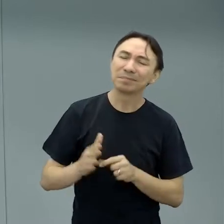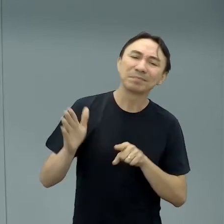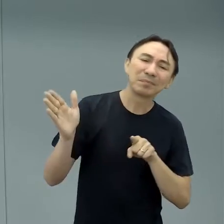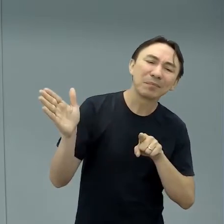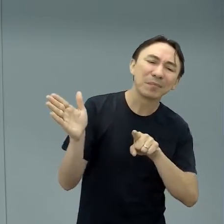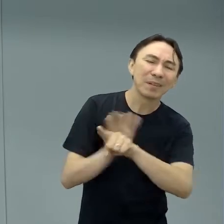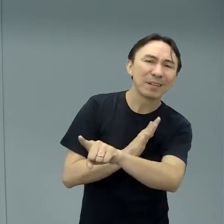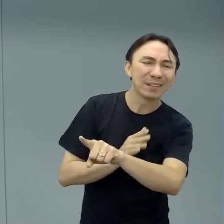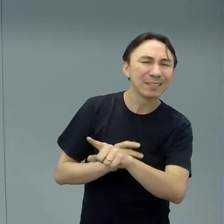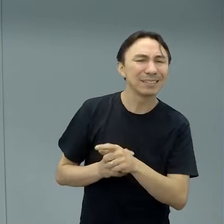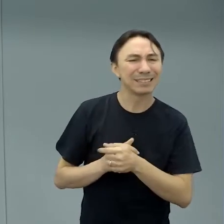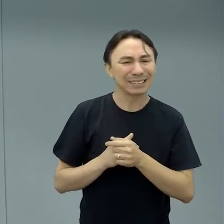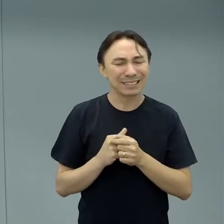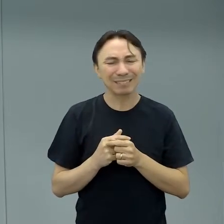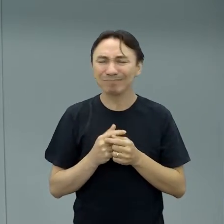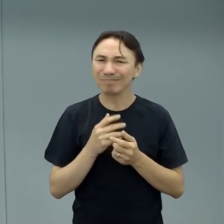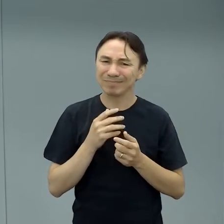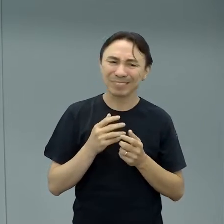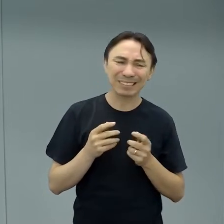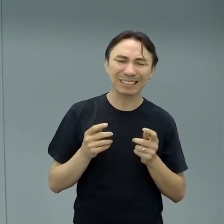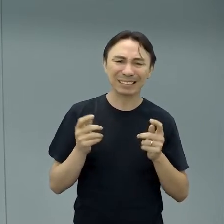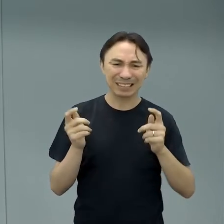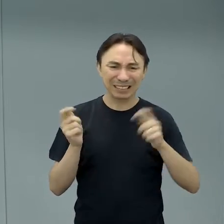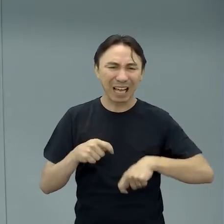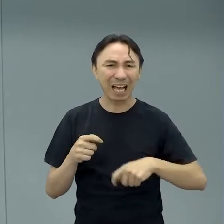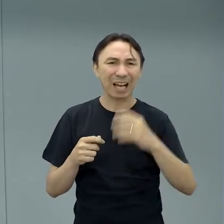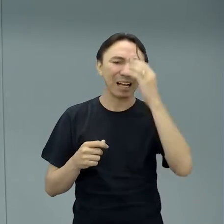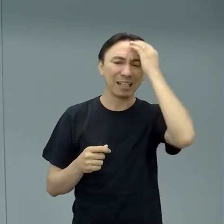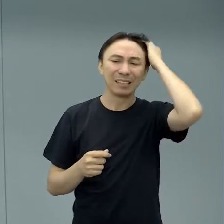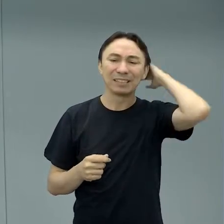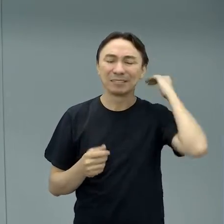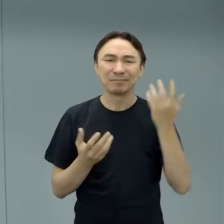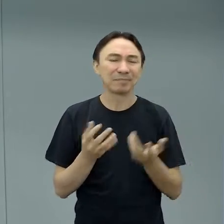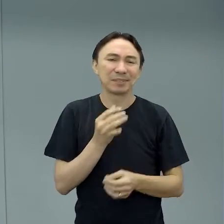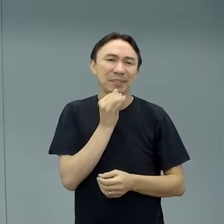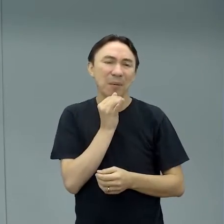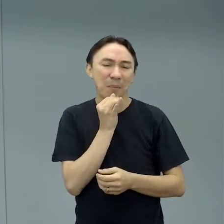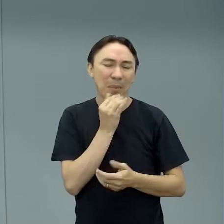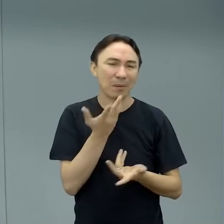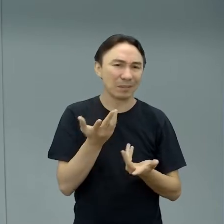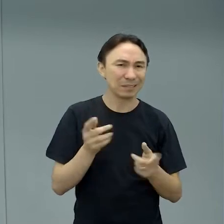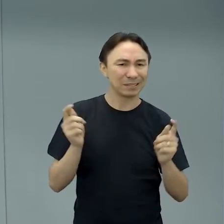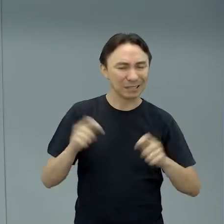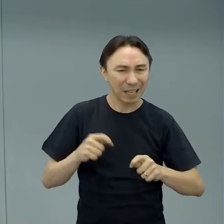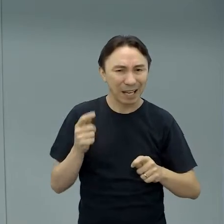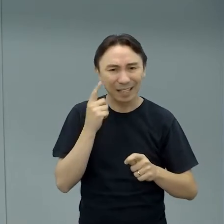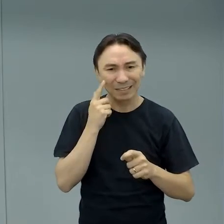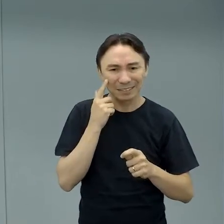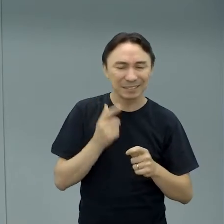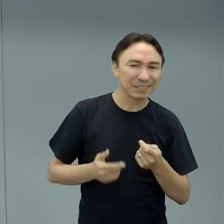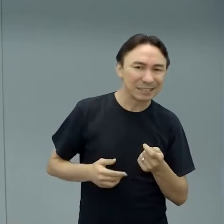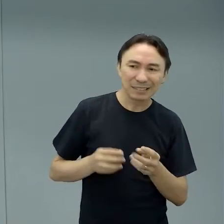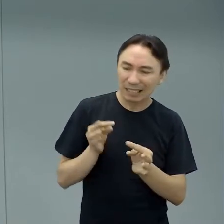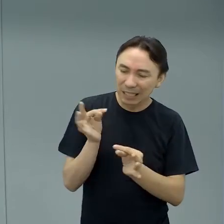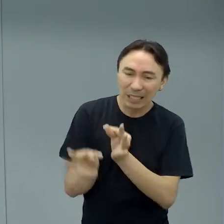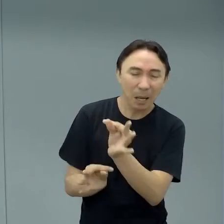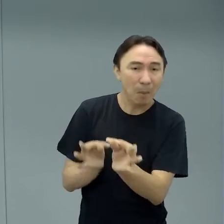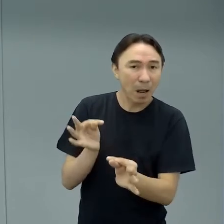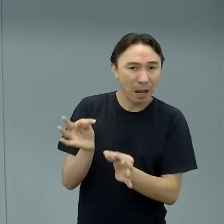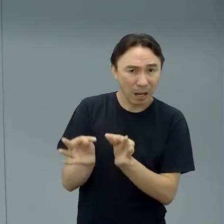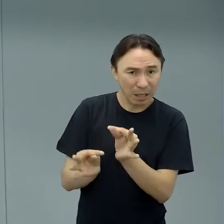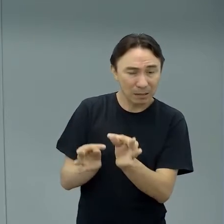assim, dá para entrar uma terapia? Existe alguma alternativa terapêutica relacionada, por